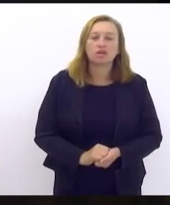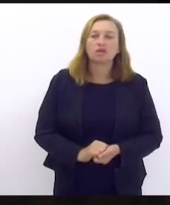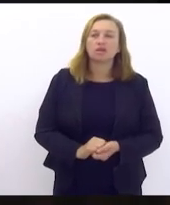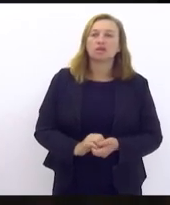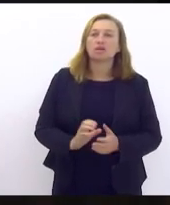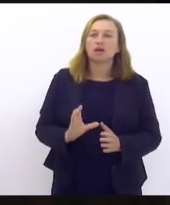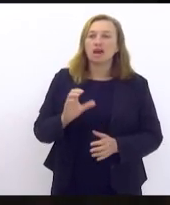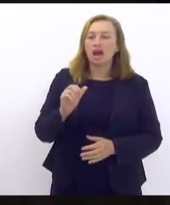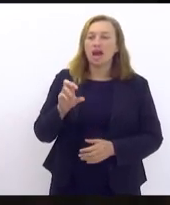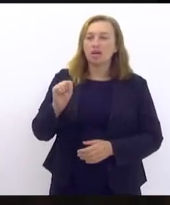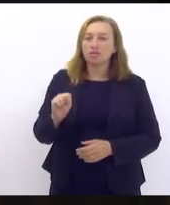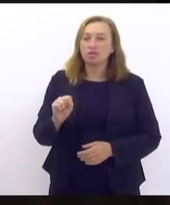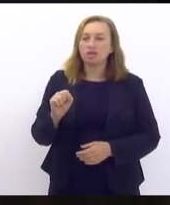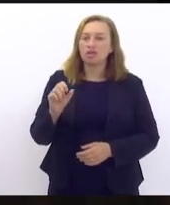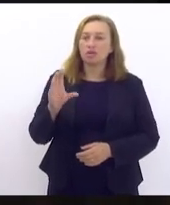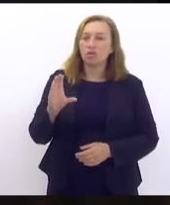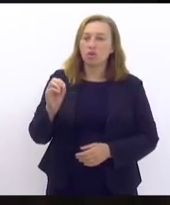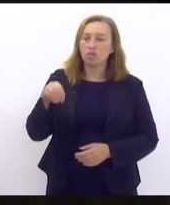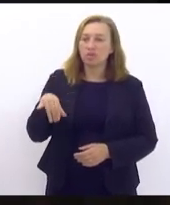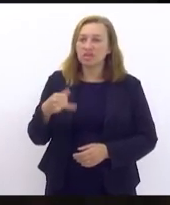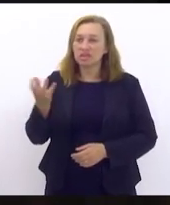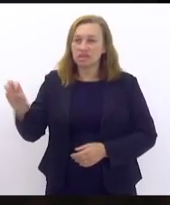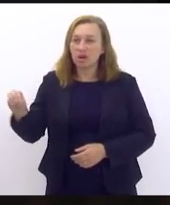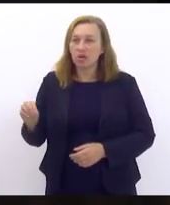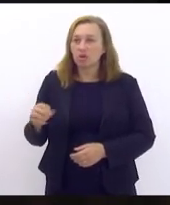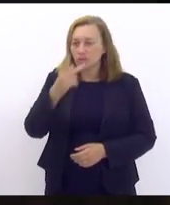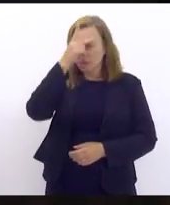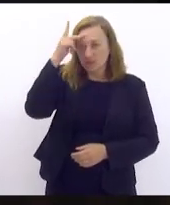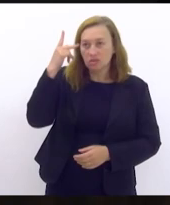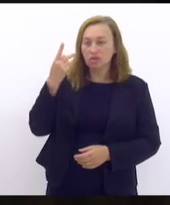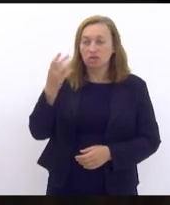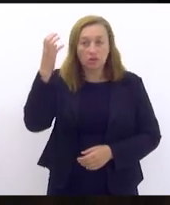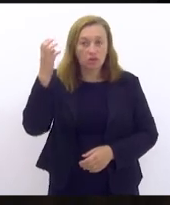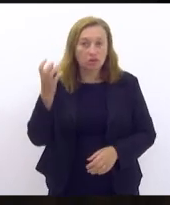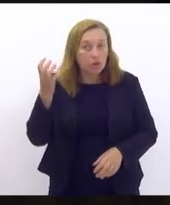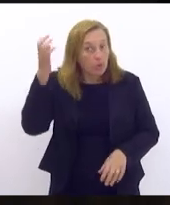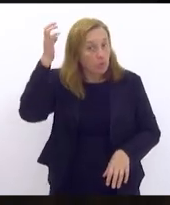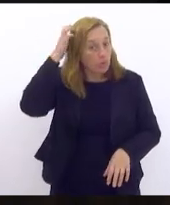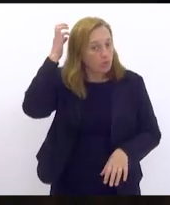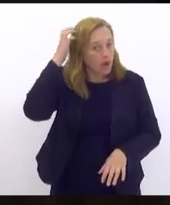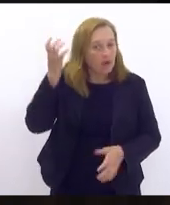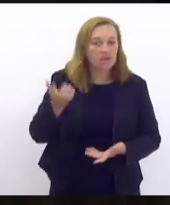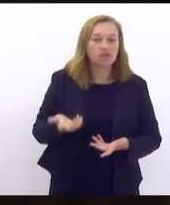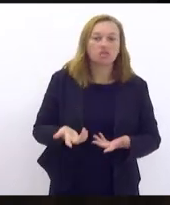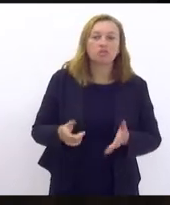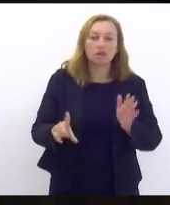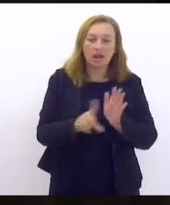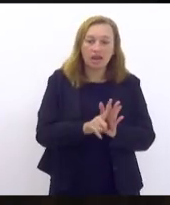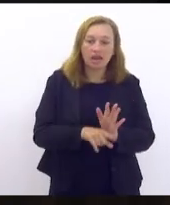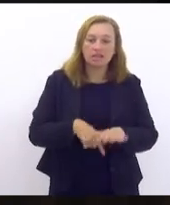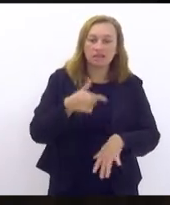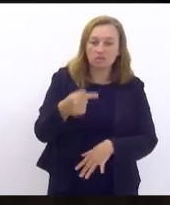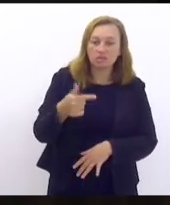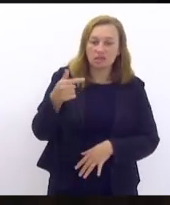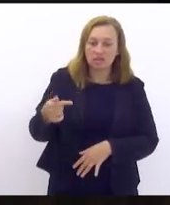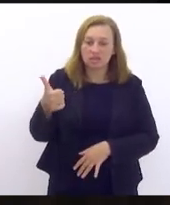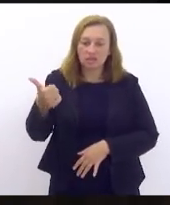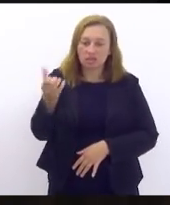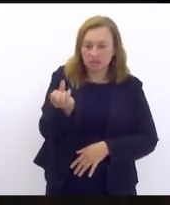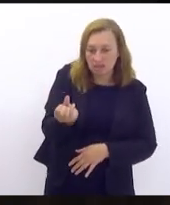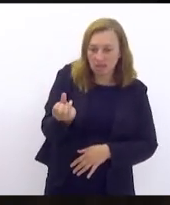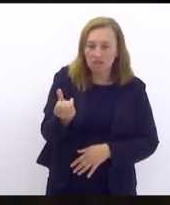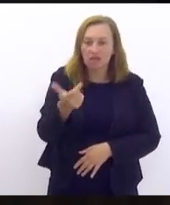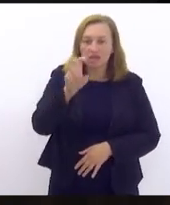em comissão de pessoas que tenham sido condenadas pela Lei Federal 7.716, de